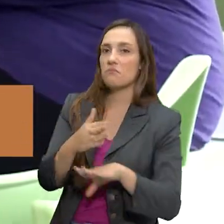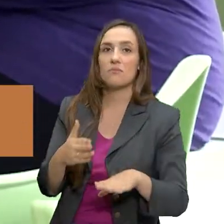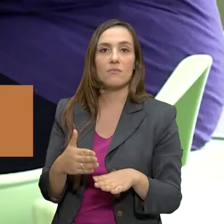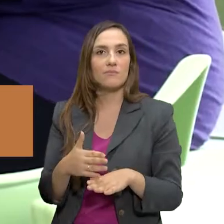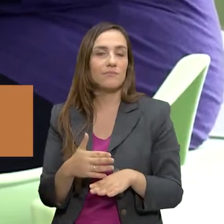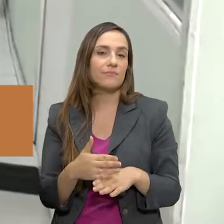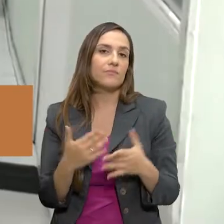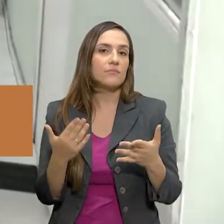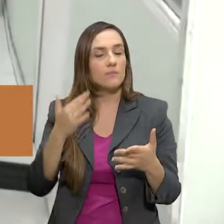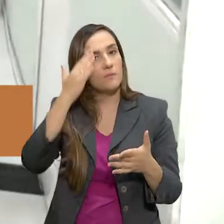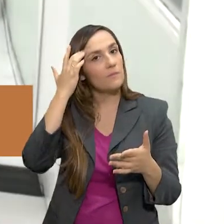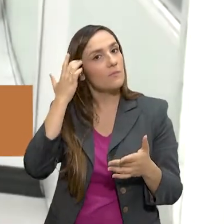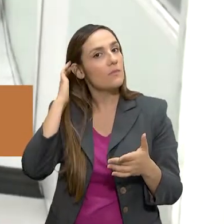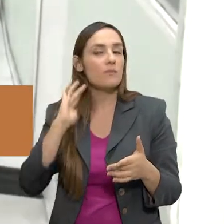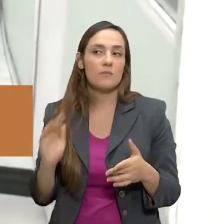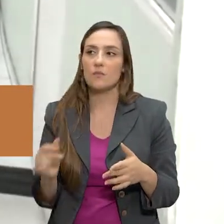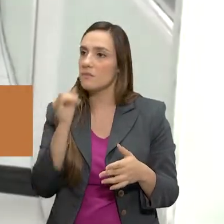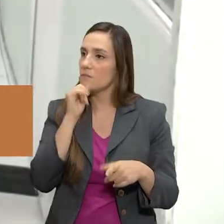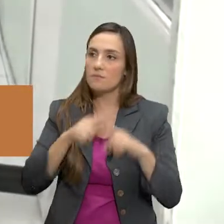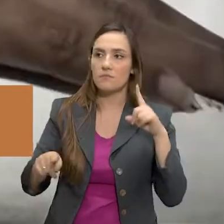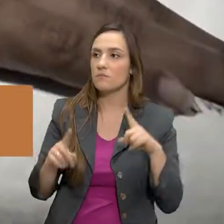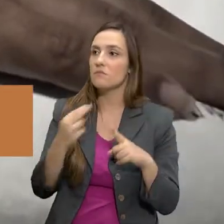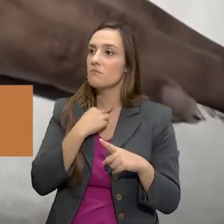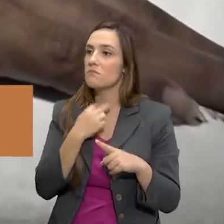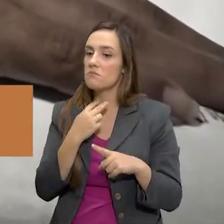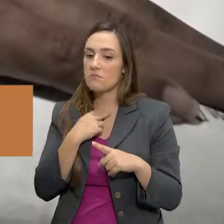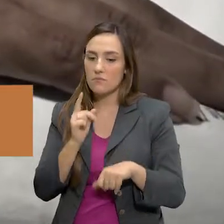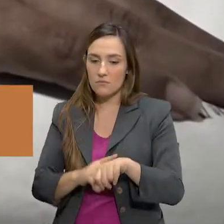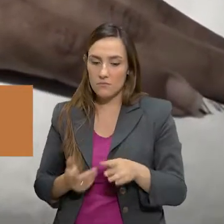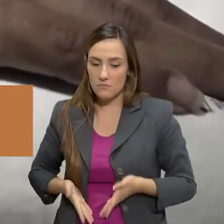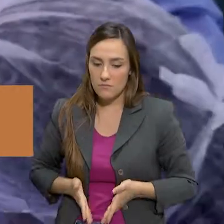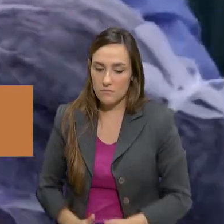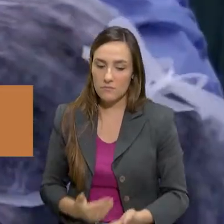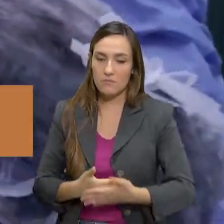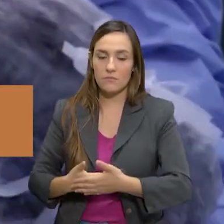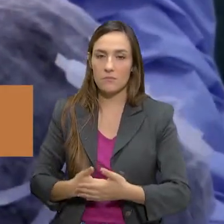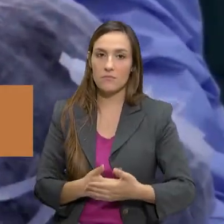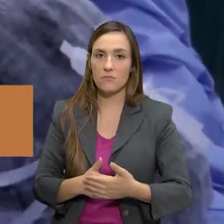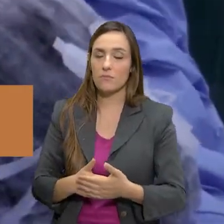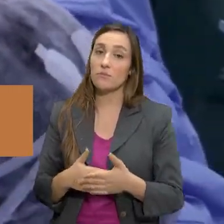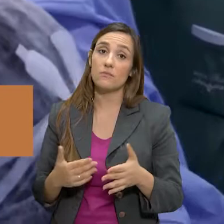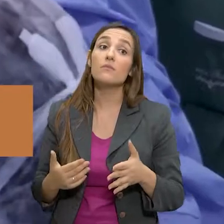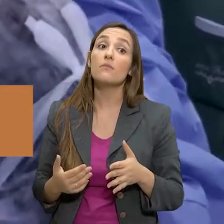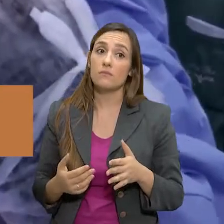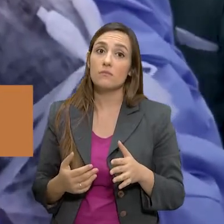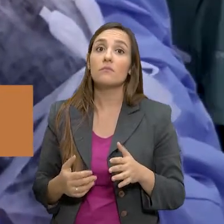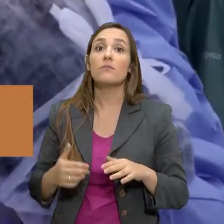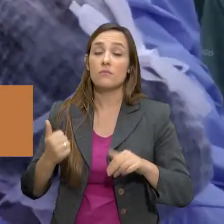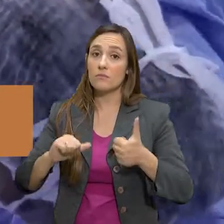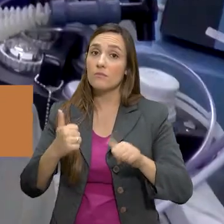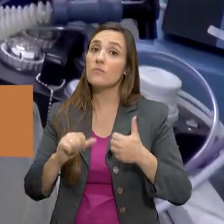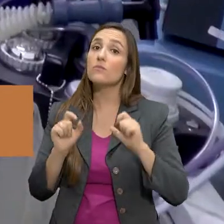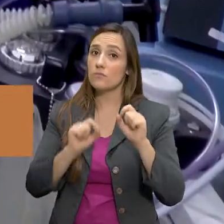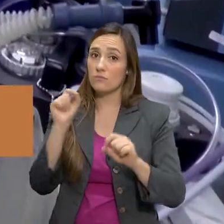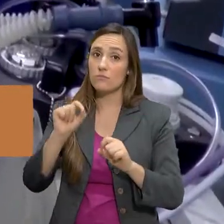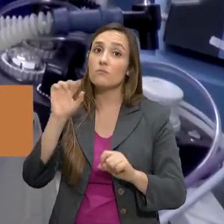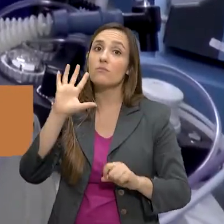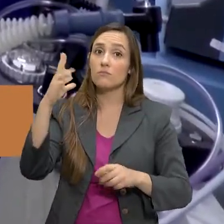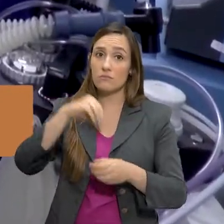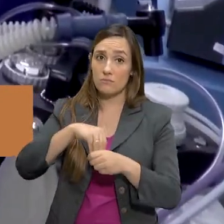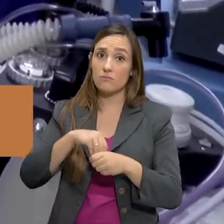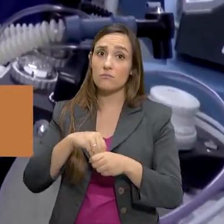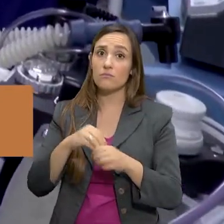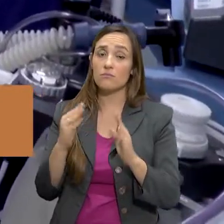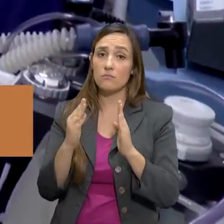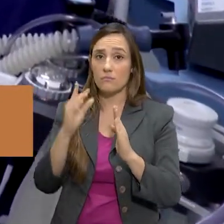na maternidade em determinados períodos, né? Então, está sendo restringido ali, ou no momento do trabalho de parto, ou durante o parto.